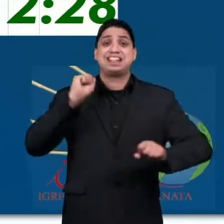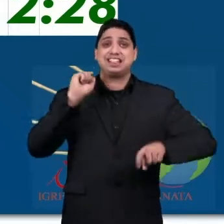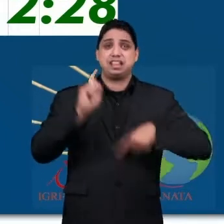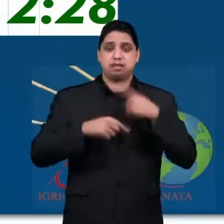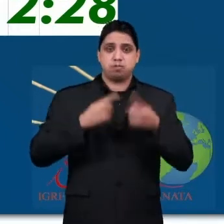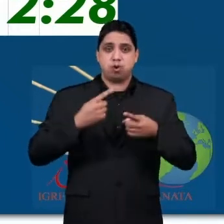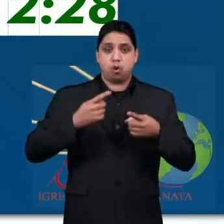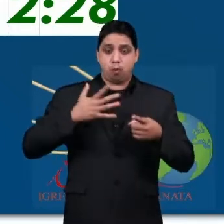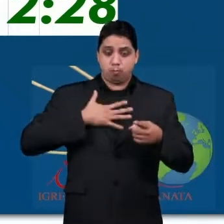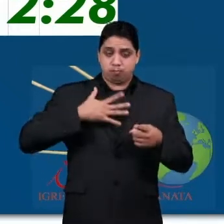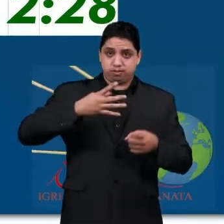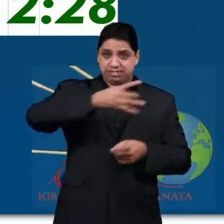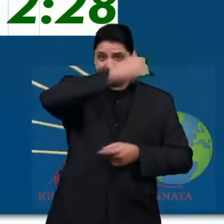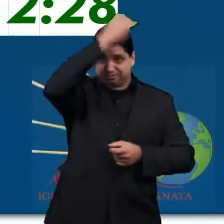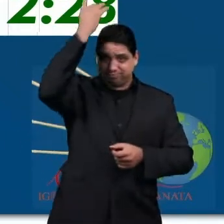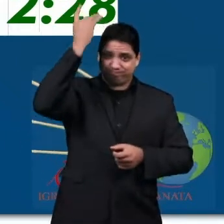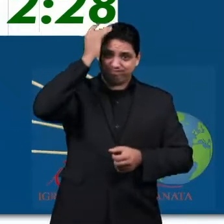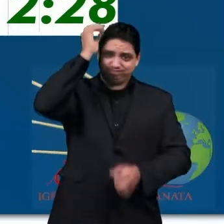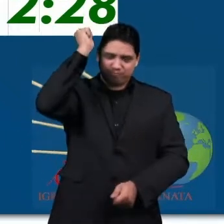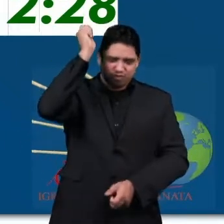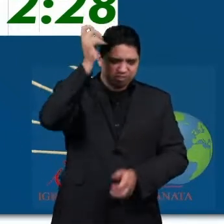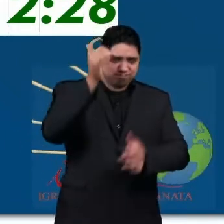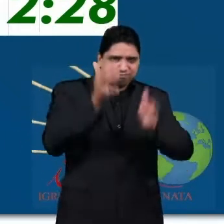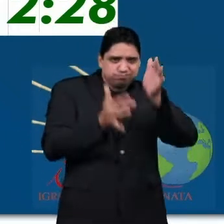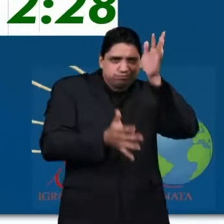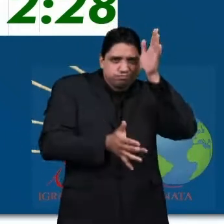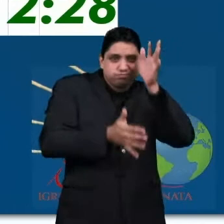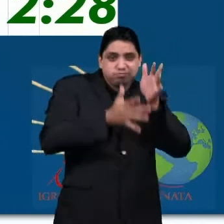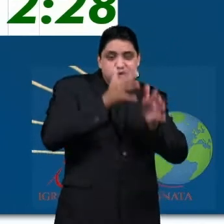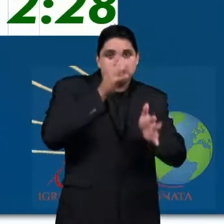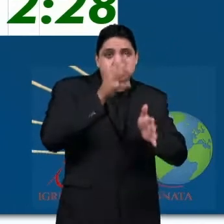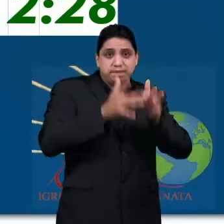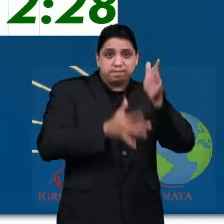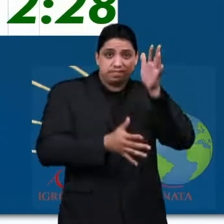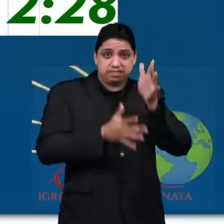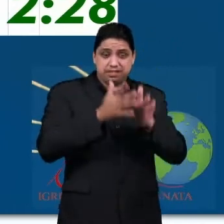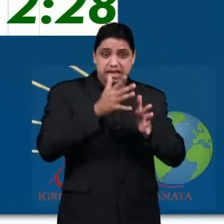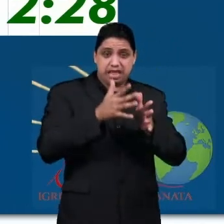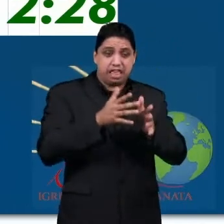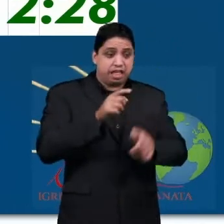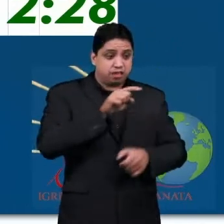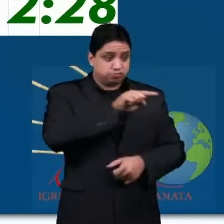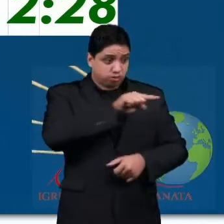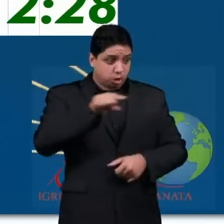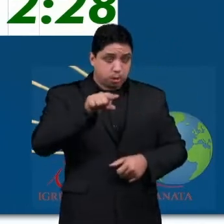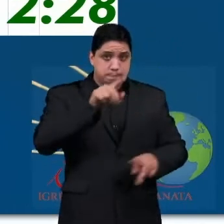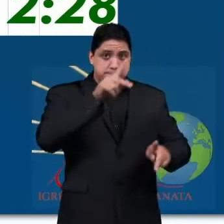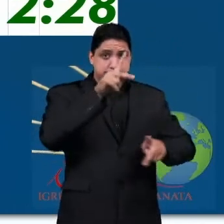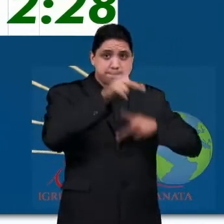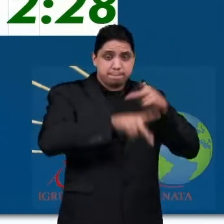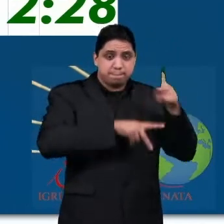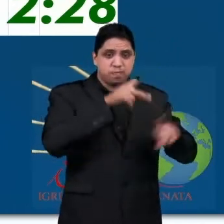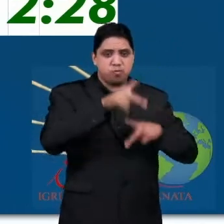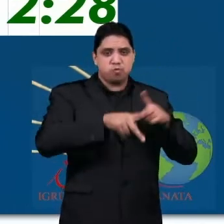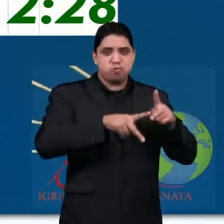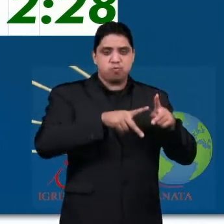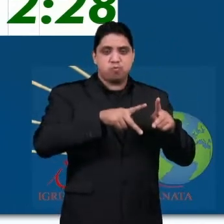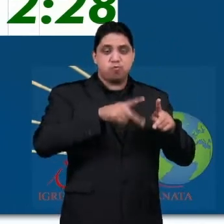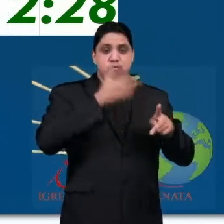depois derramarei o meu Espírito sobre toda a carne. E vossos filhos e vossas